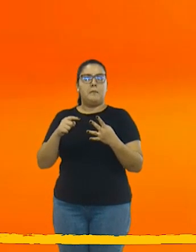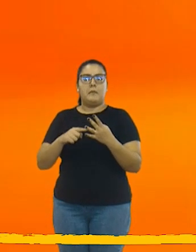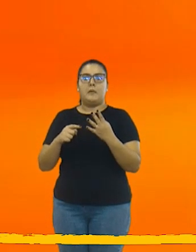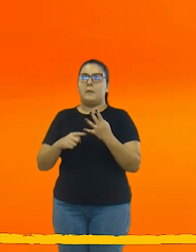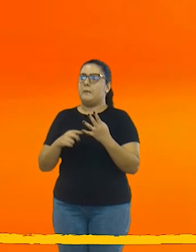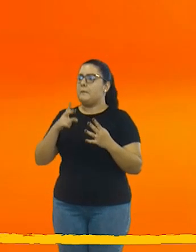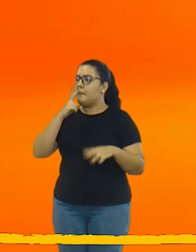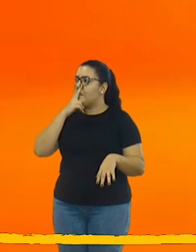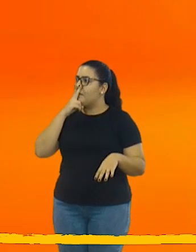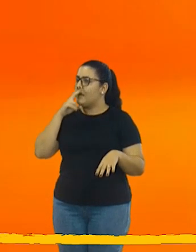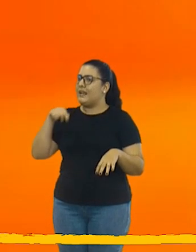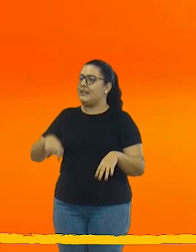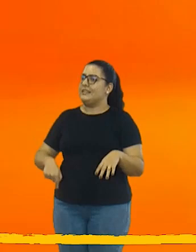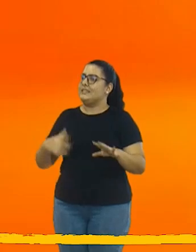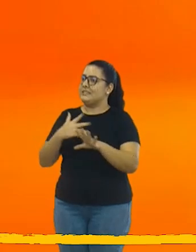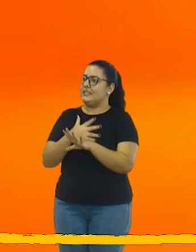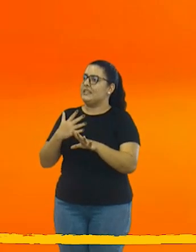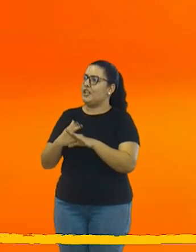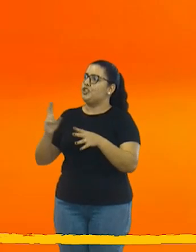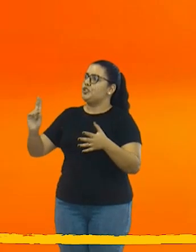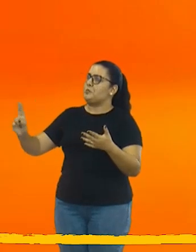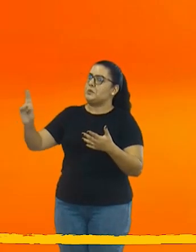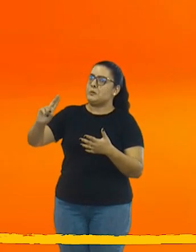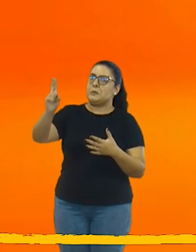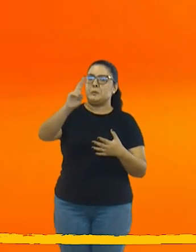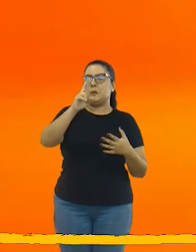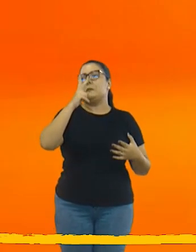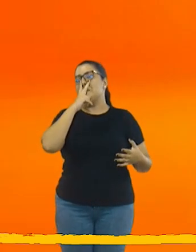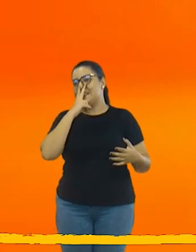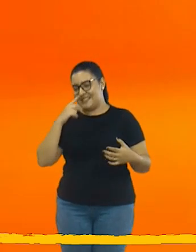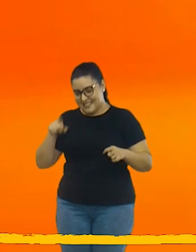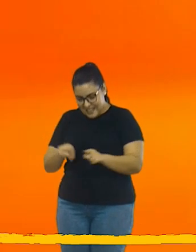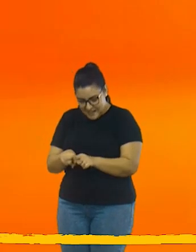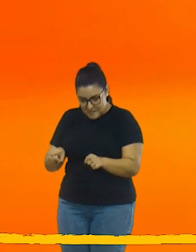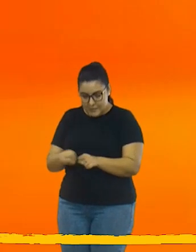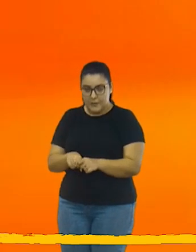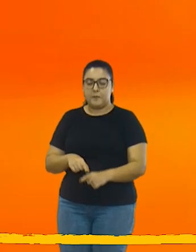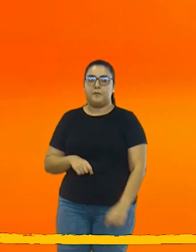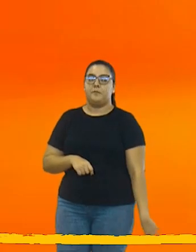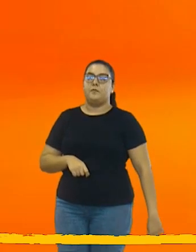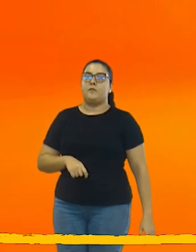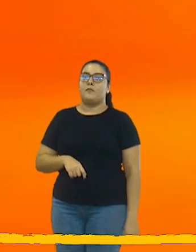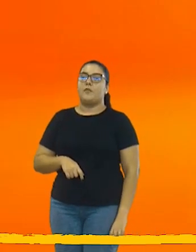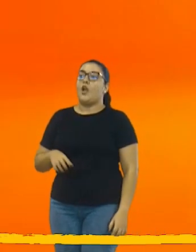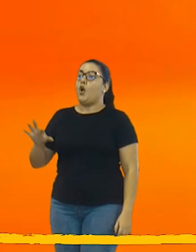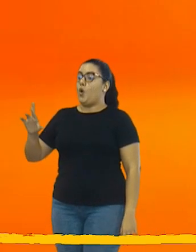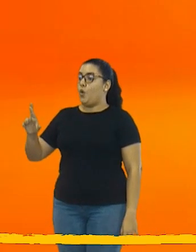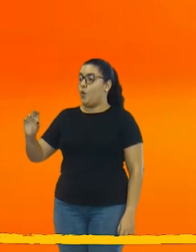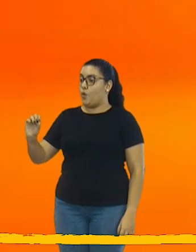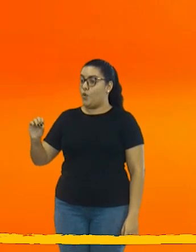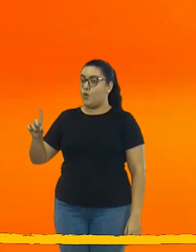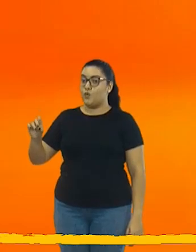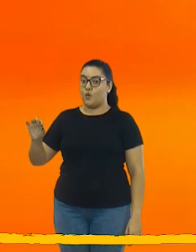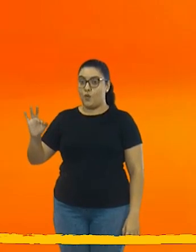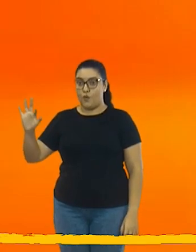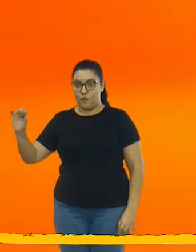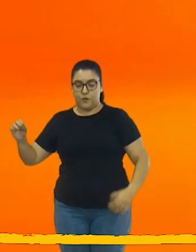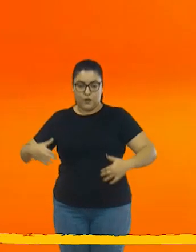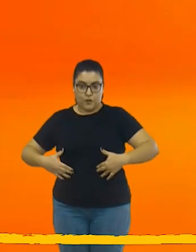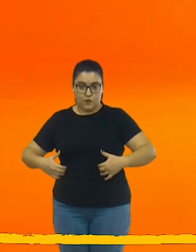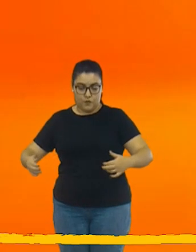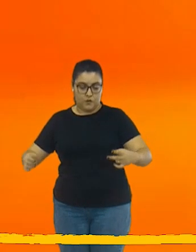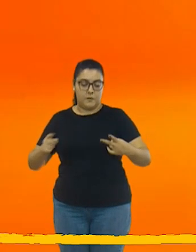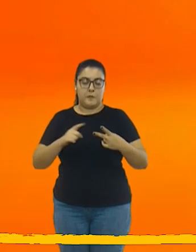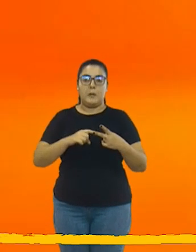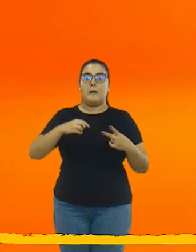planta cartográfica da nossa cidade. Rodolfo Teófilo, com A Fome. Manuel de Oliveira